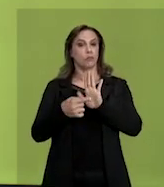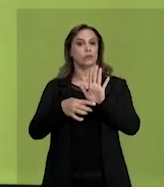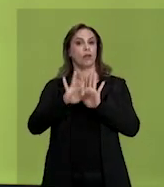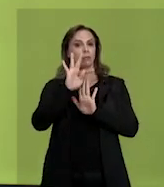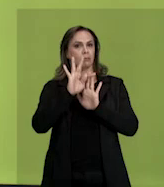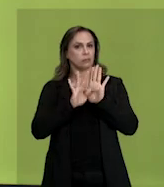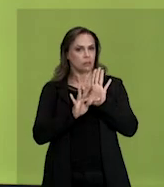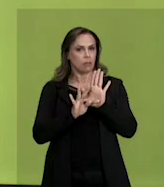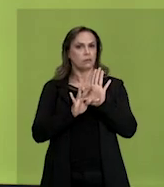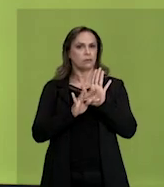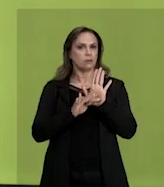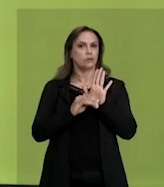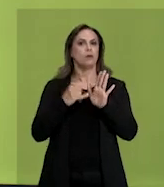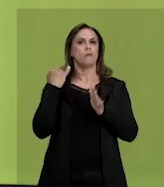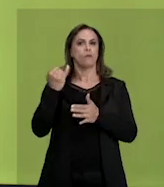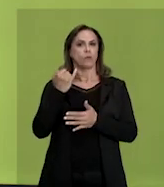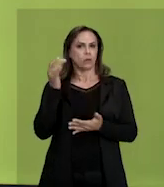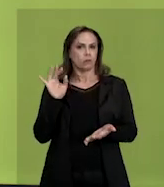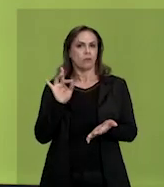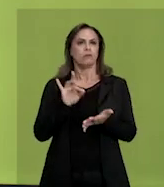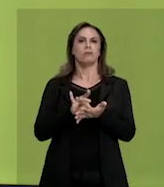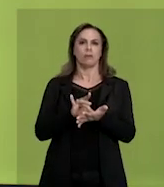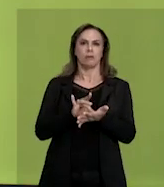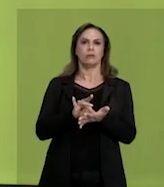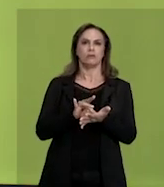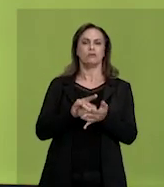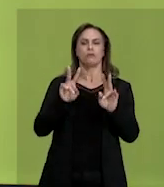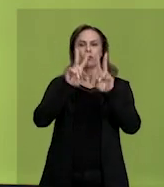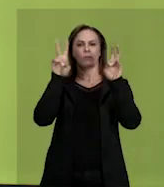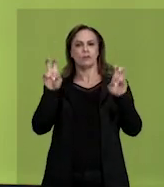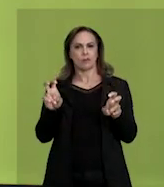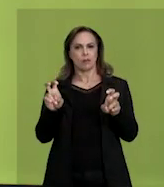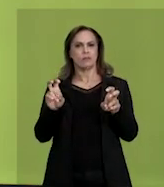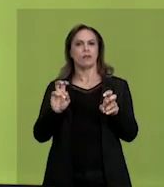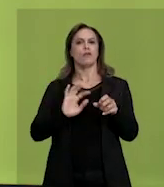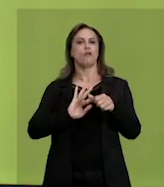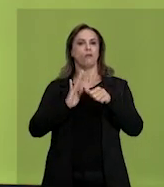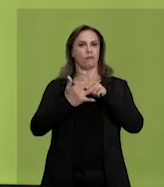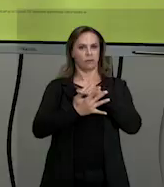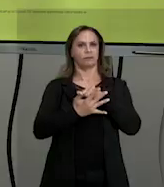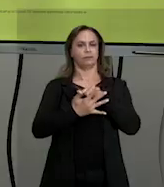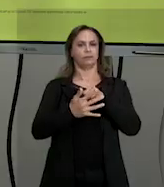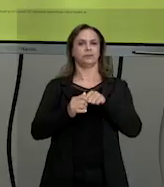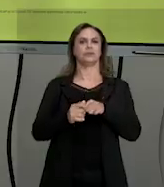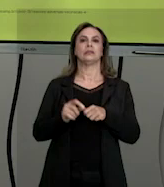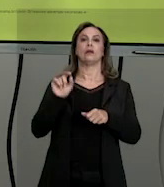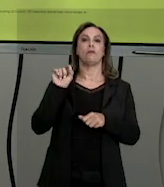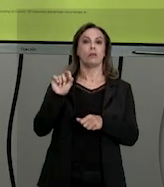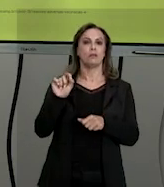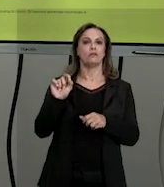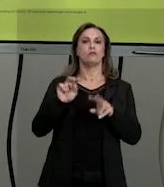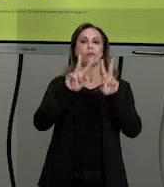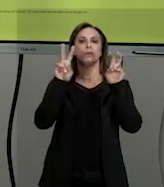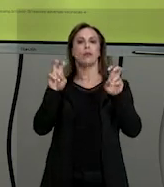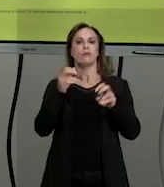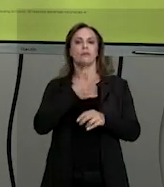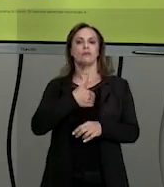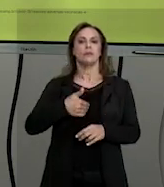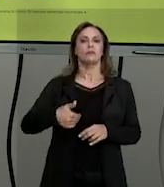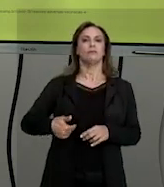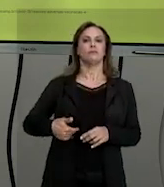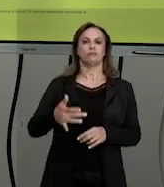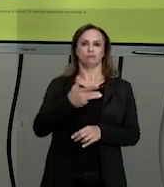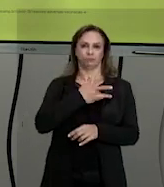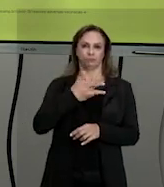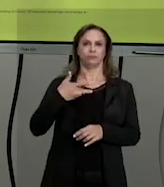por Covid-19. Então, nós estamos falando aqui de saúde pública. Lembram da Mônica? Né, a